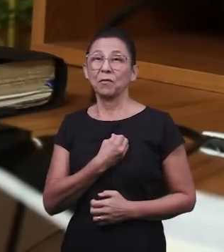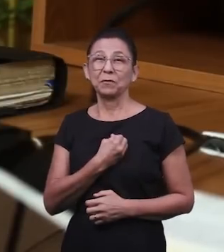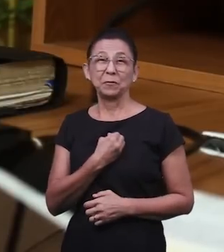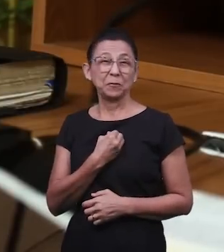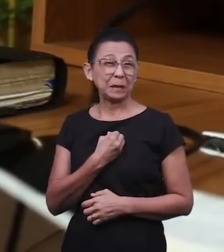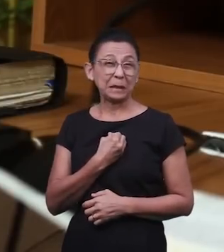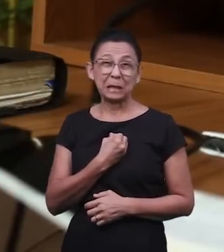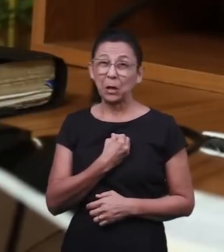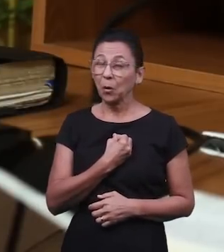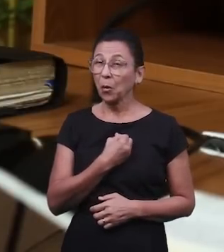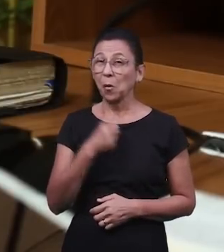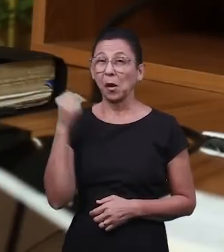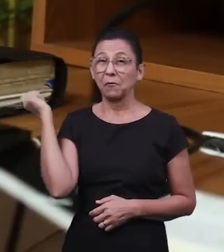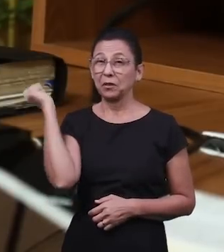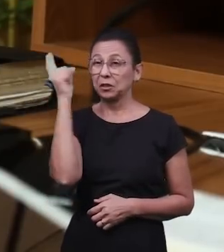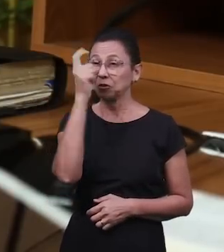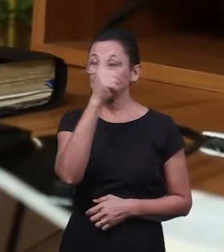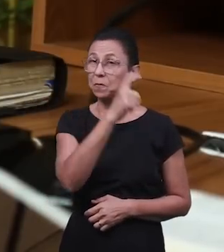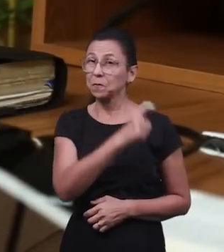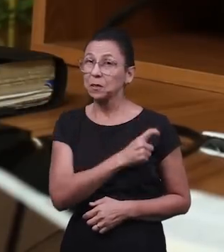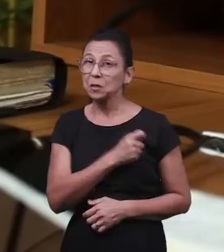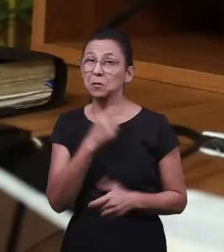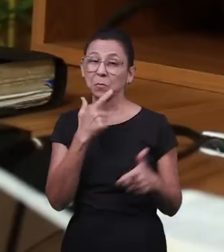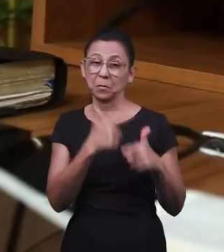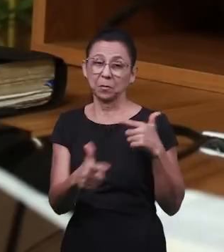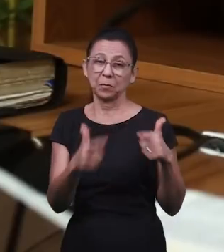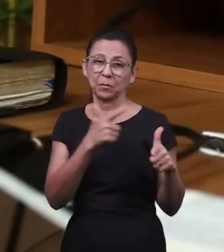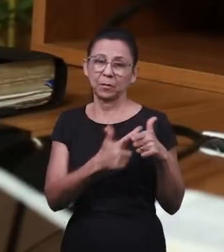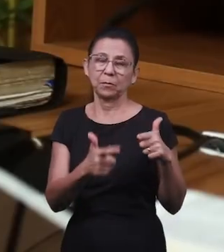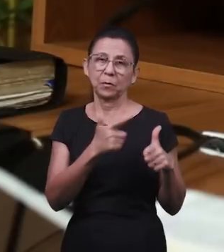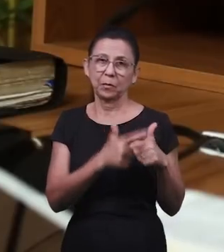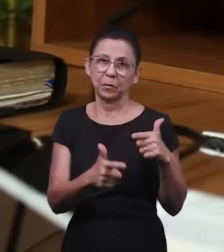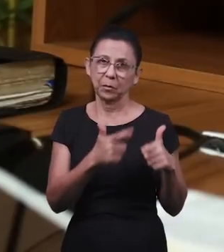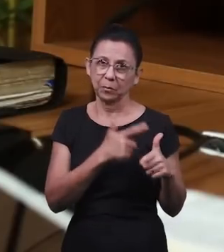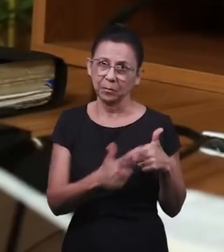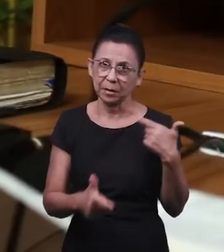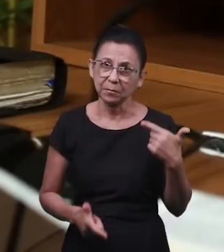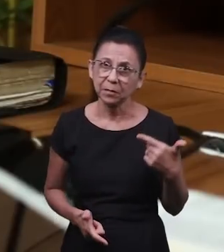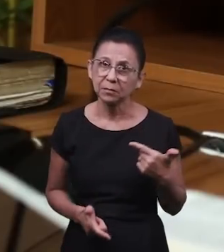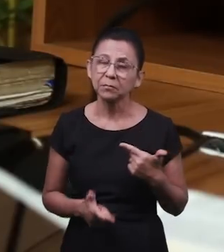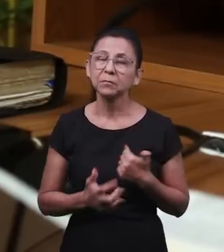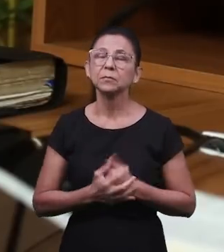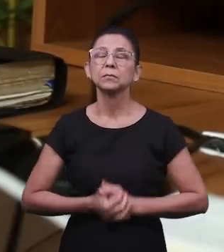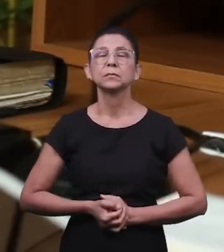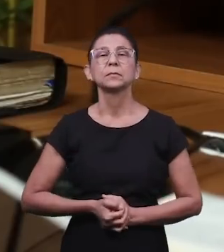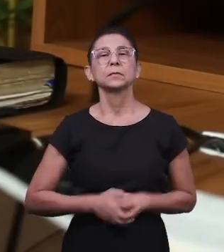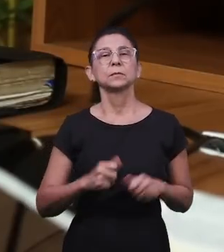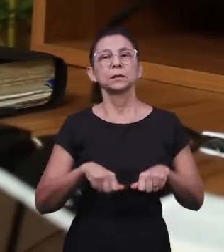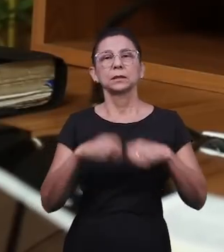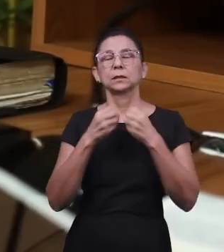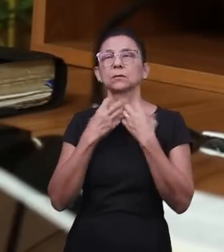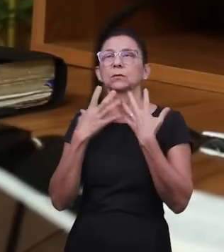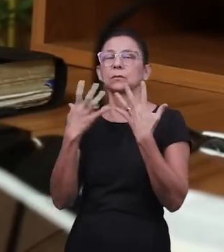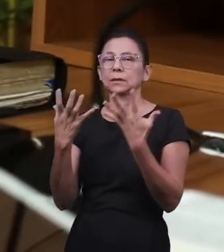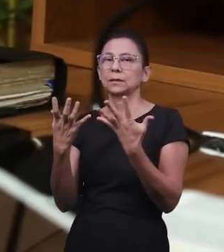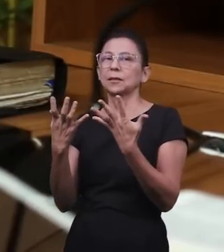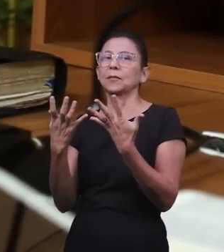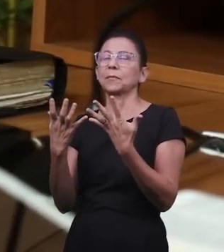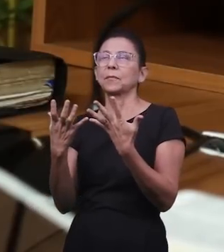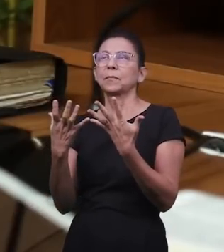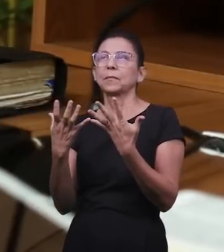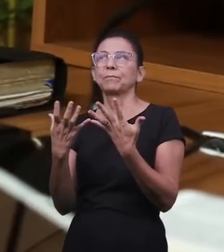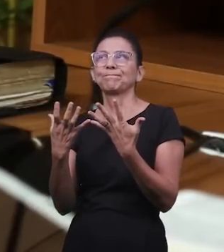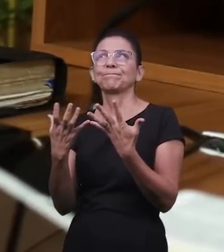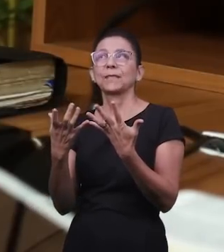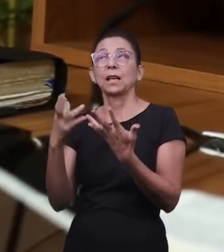sem entender porque ela vive assim, porque ela não confessou. Ela confessou que ela precisa fazer essa confissão diante de Deus. Senhor, eu realmente,